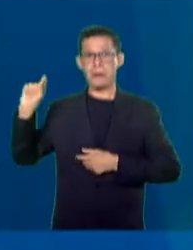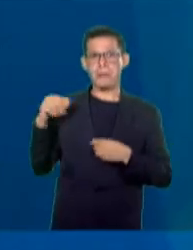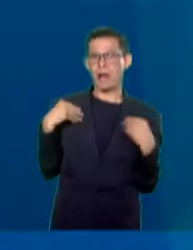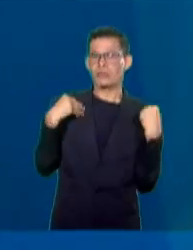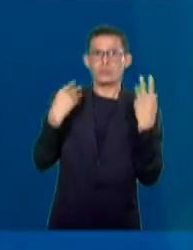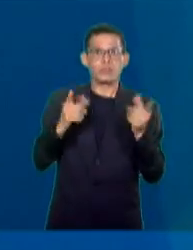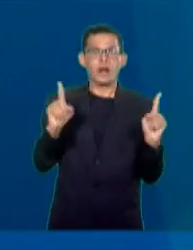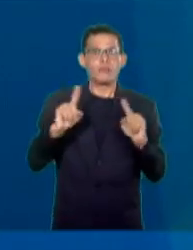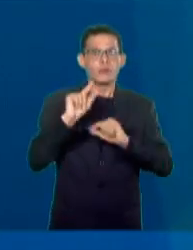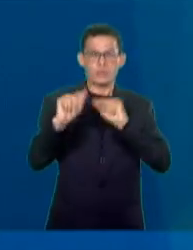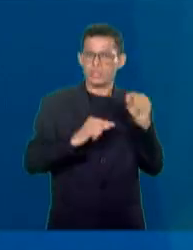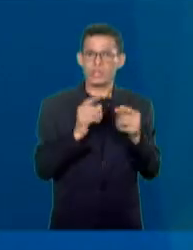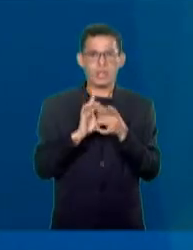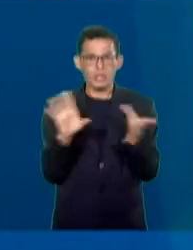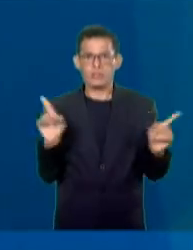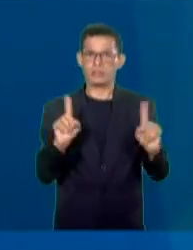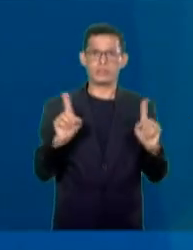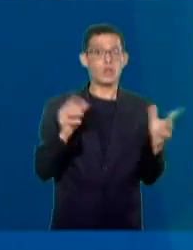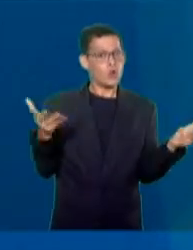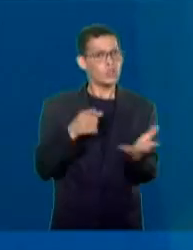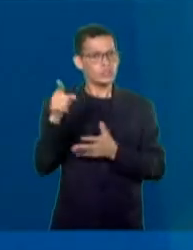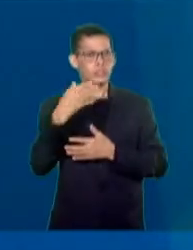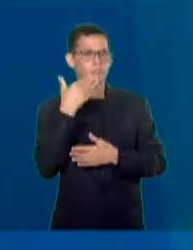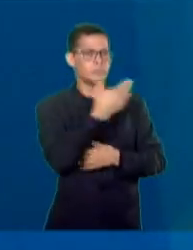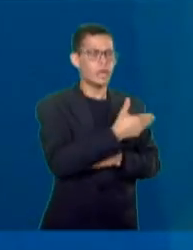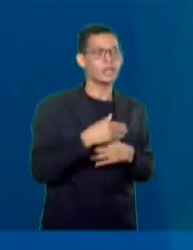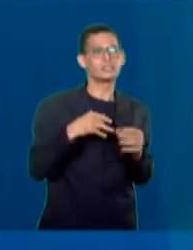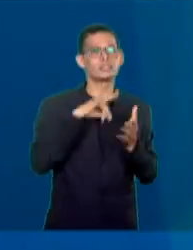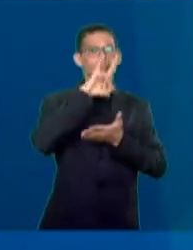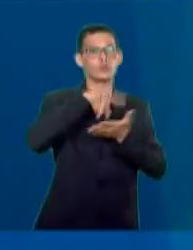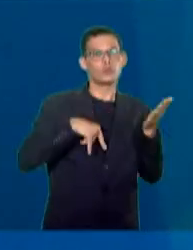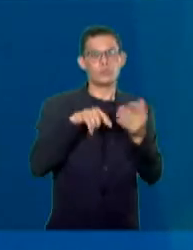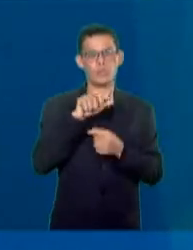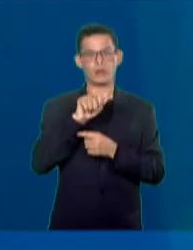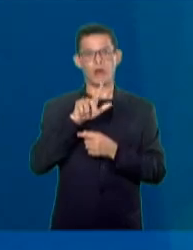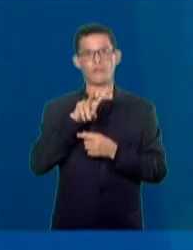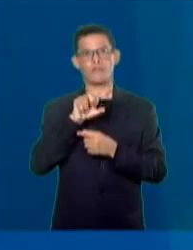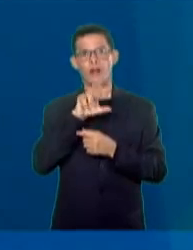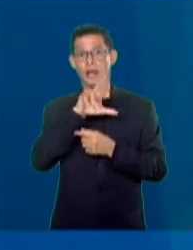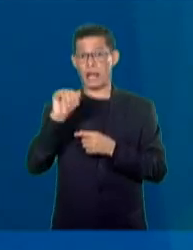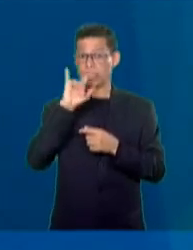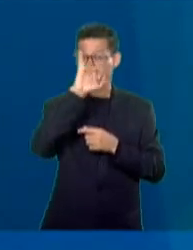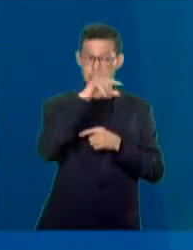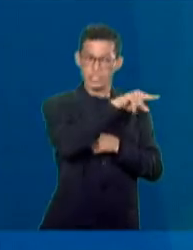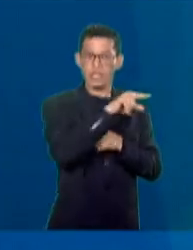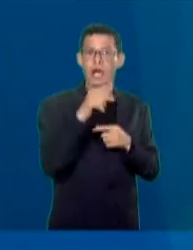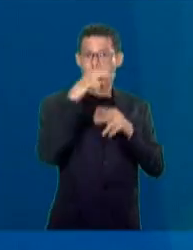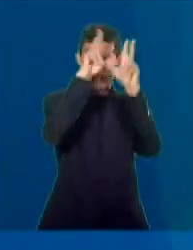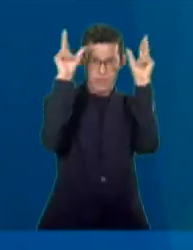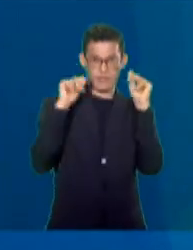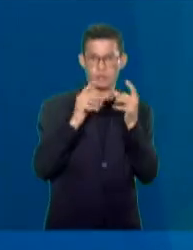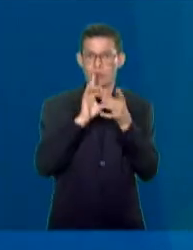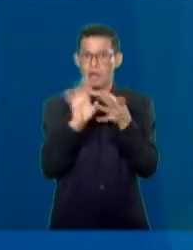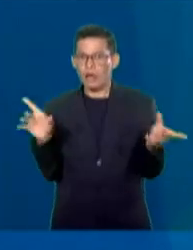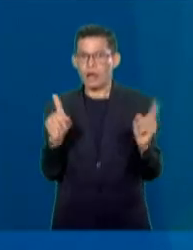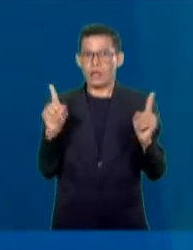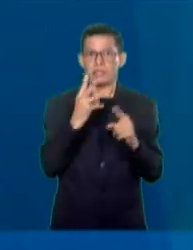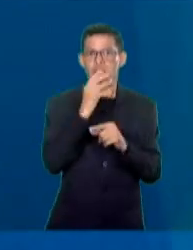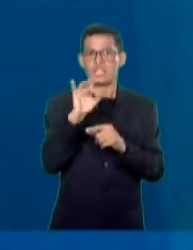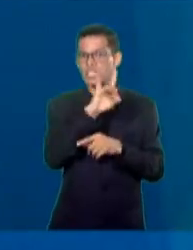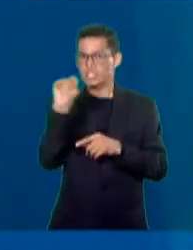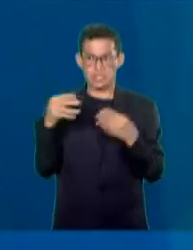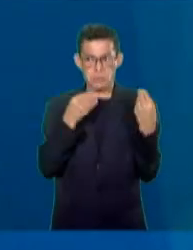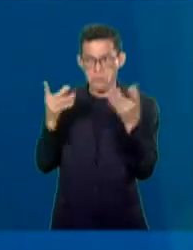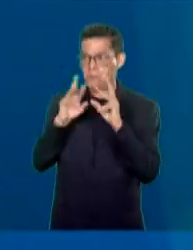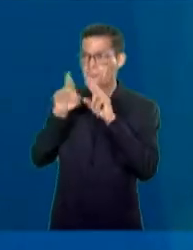negociado tem 30 dias da prefeitura não responder ele vai abrir o ela vai abrir